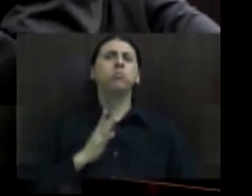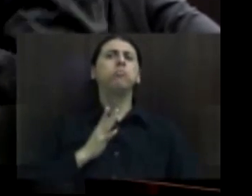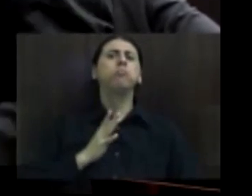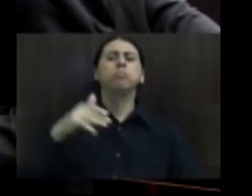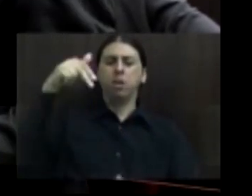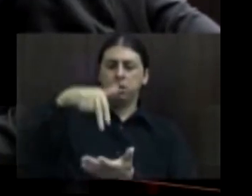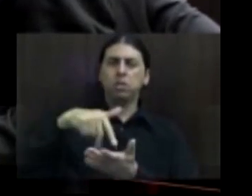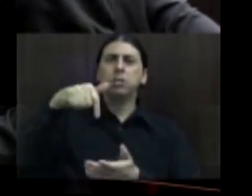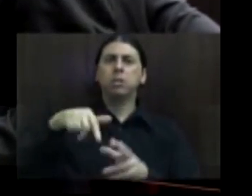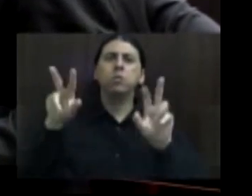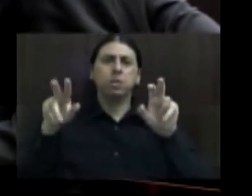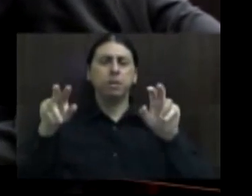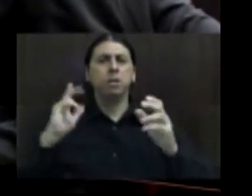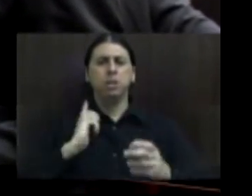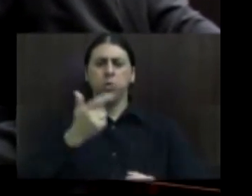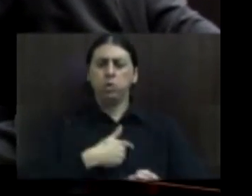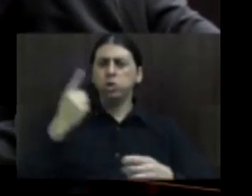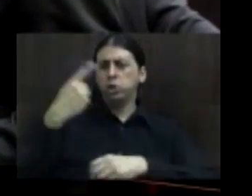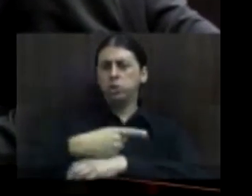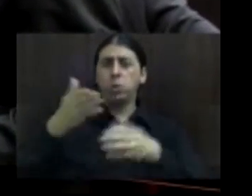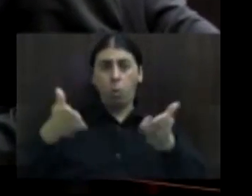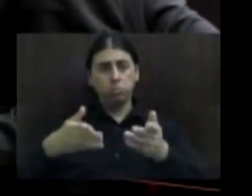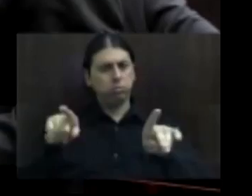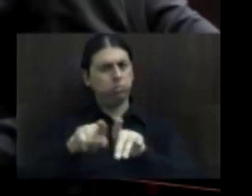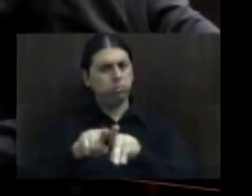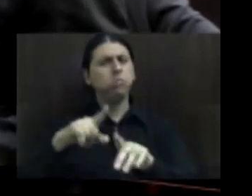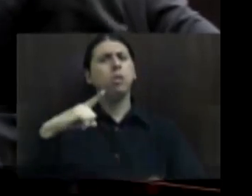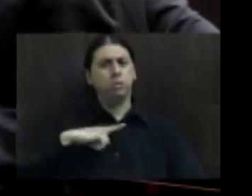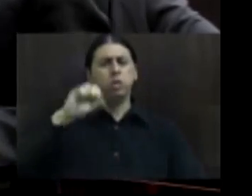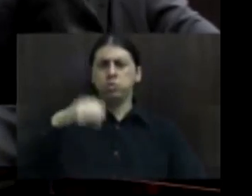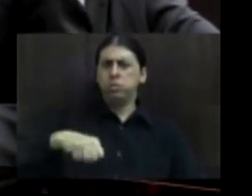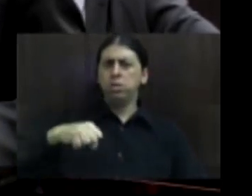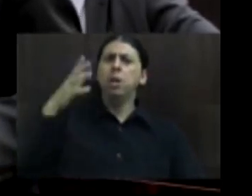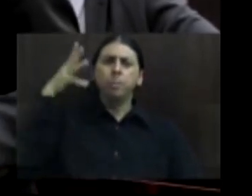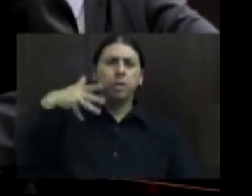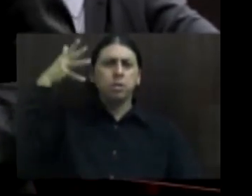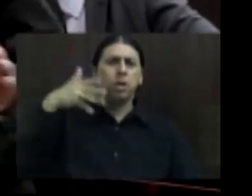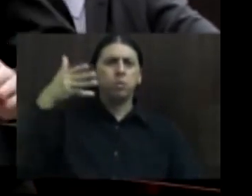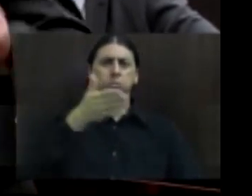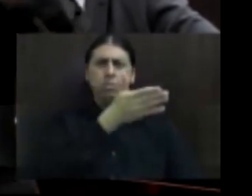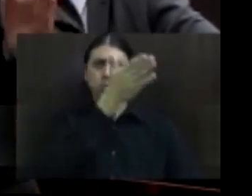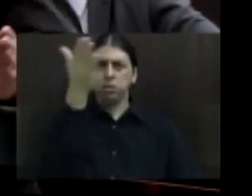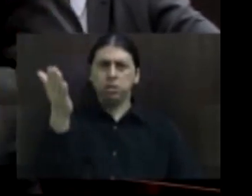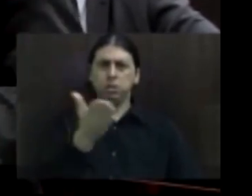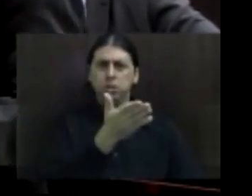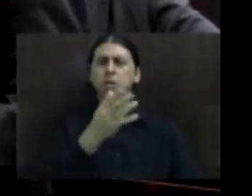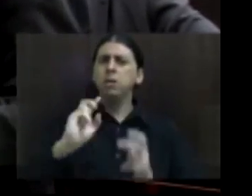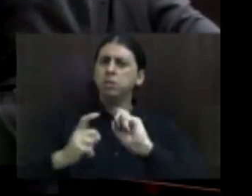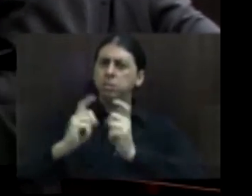trazer este tema para nós aqui no dia de hoje e de termos SIM neste plenário os debates